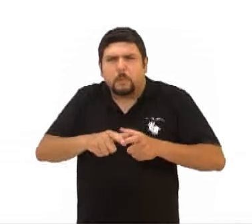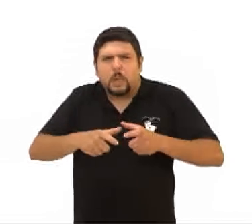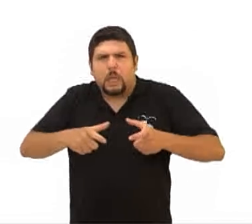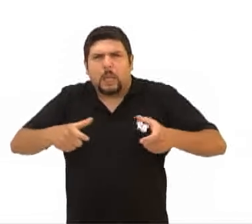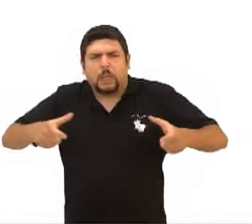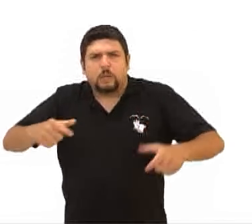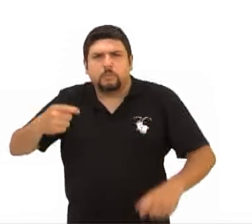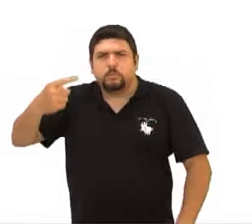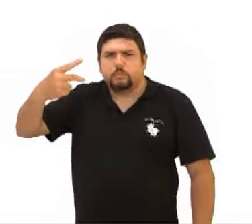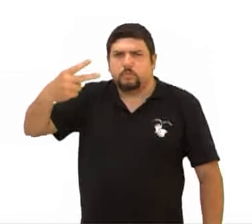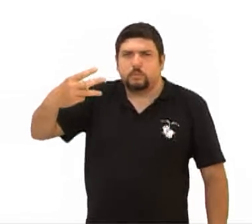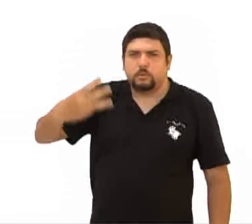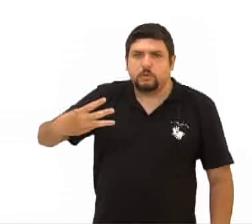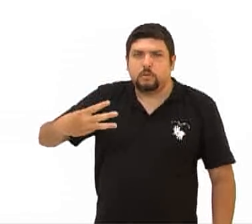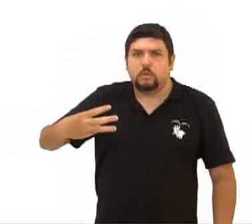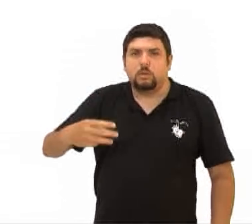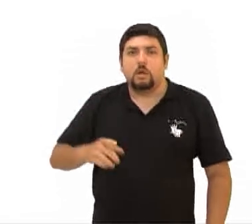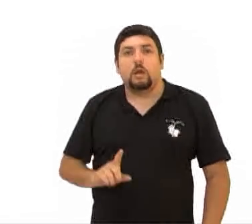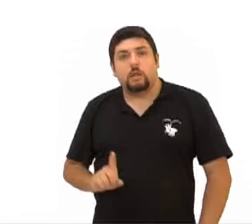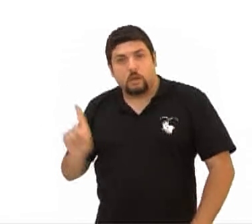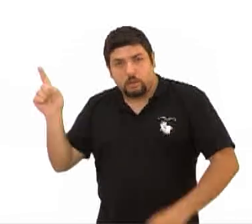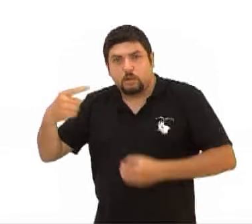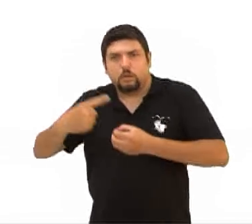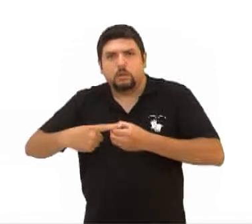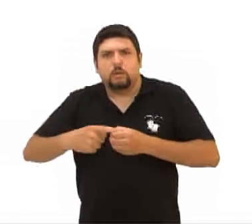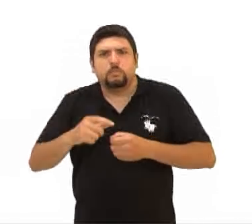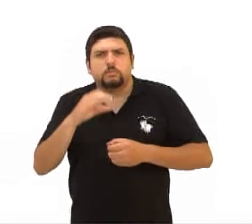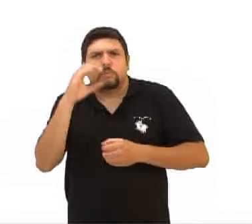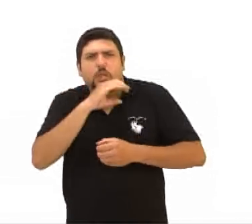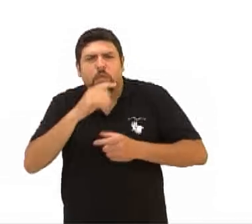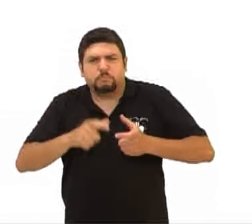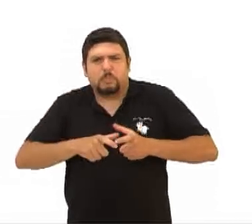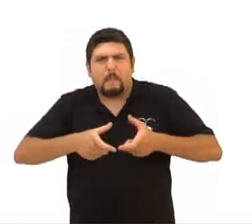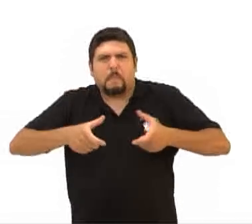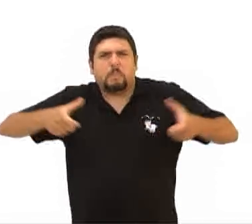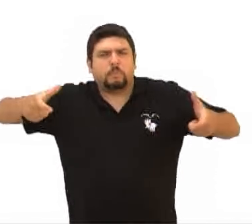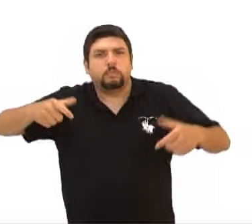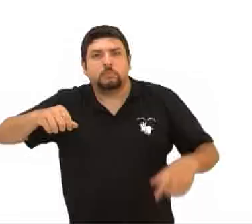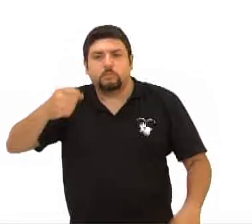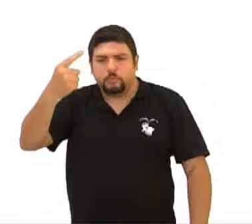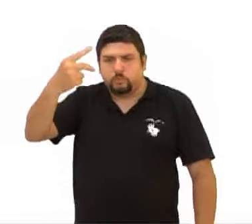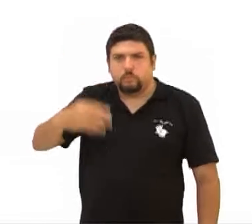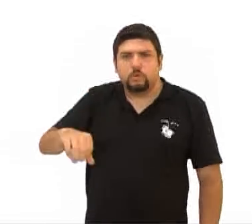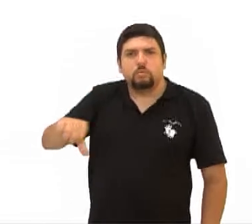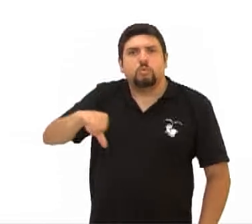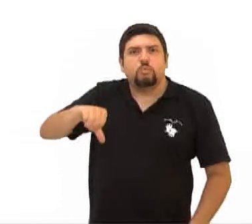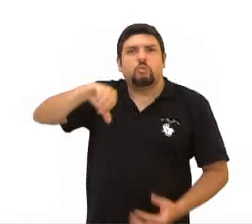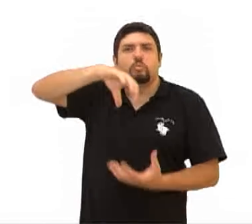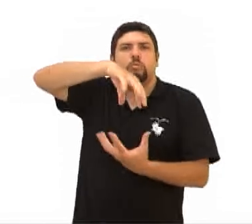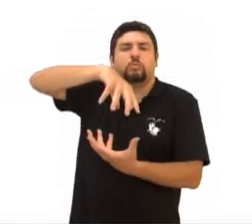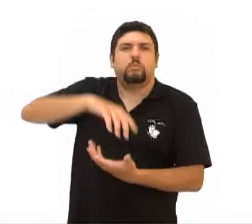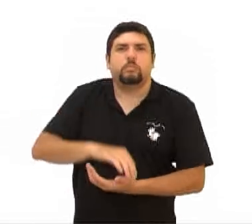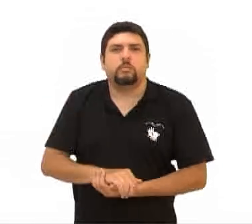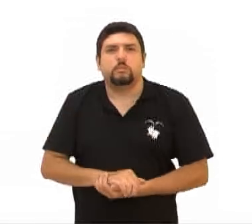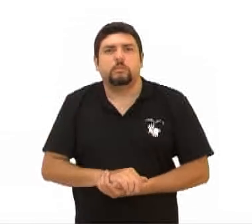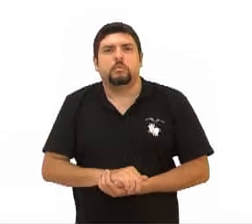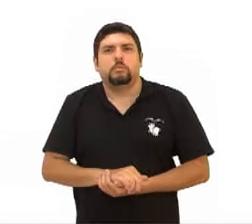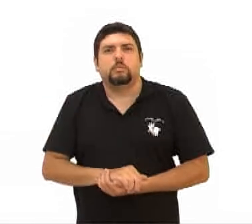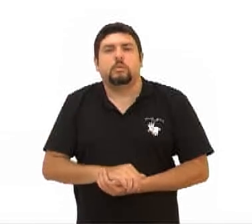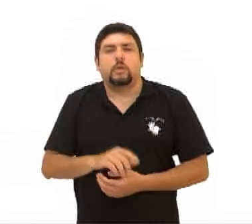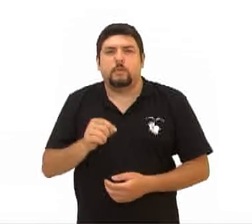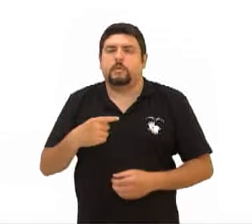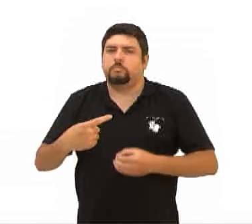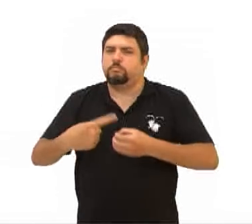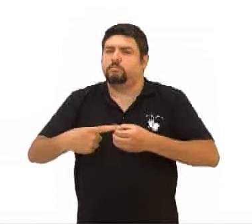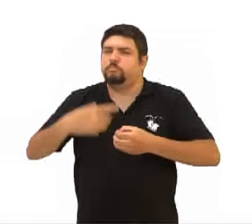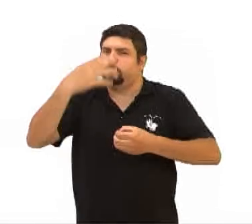rápido crescimento do mundo. Essa cidade apresentou aí em pouco tempo um crescimento e um desenvolvimento urbano. É uma cidade